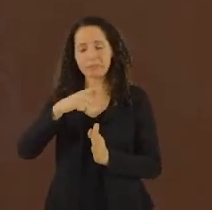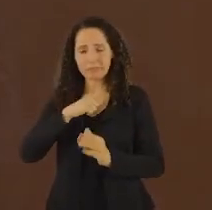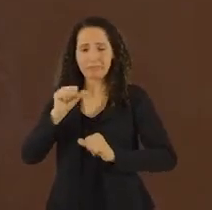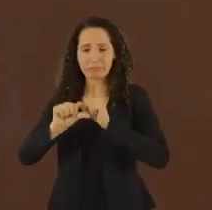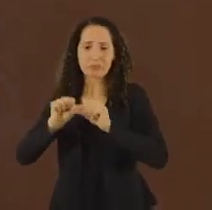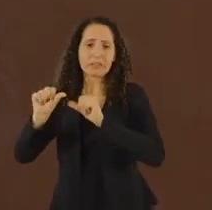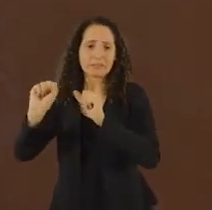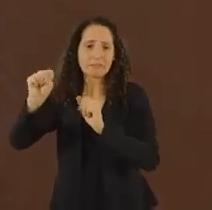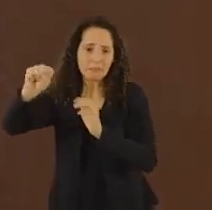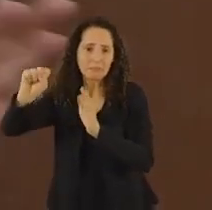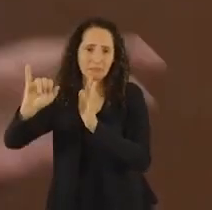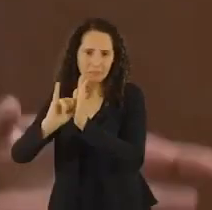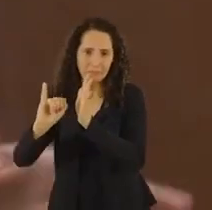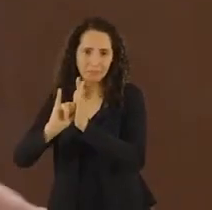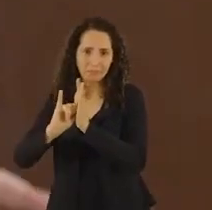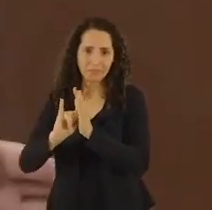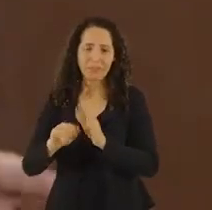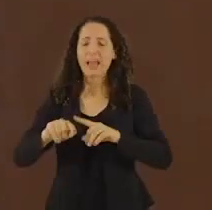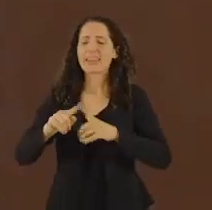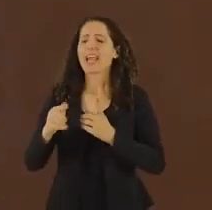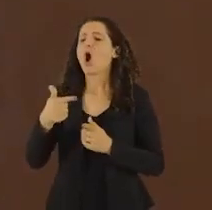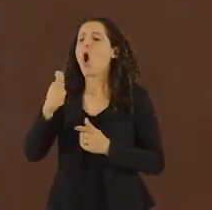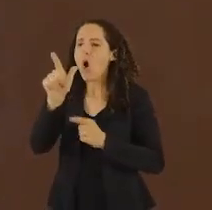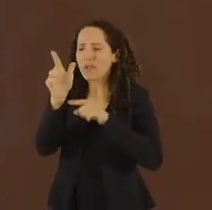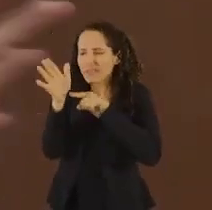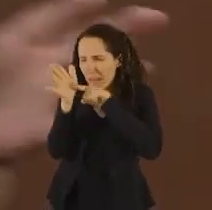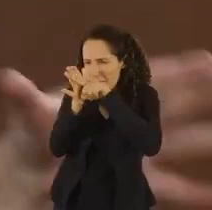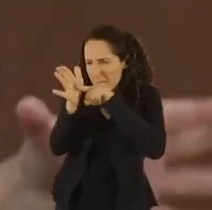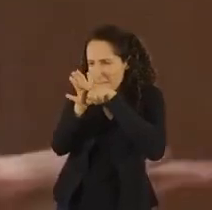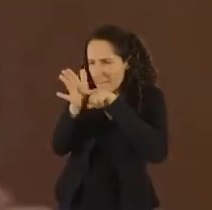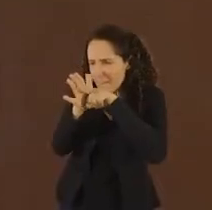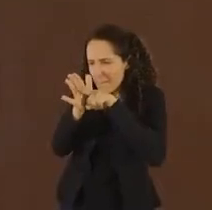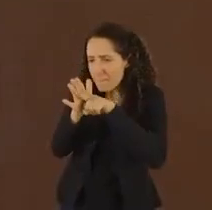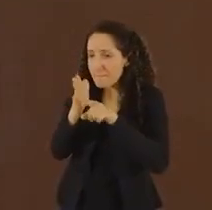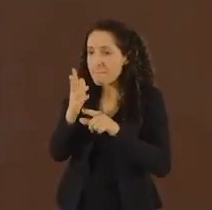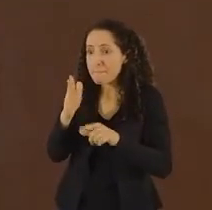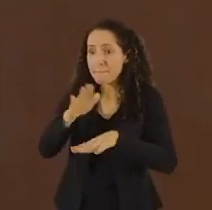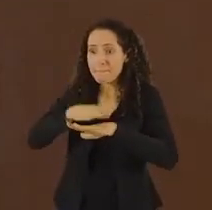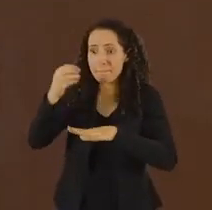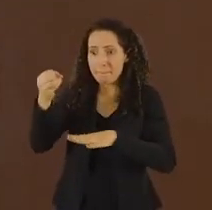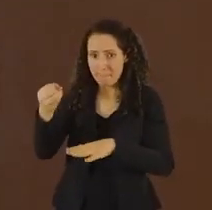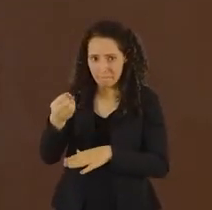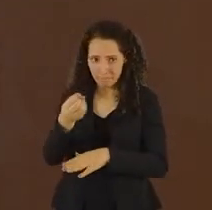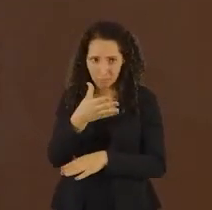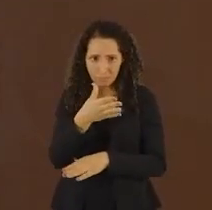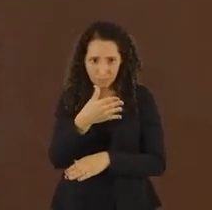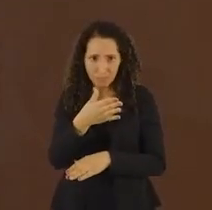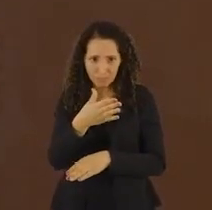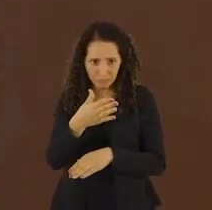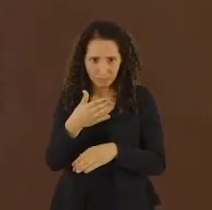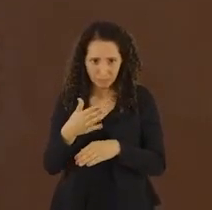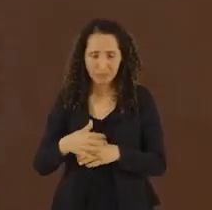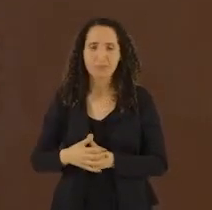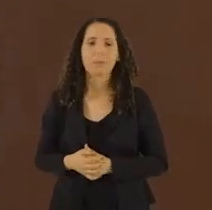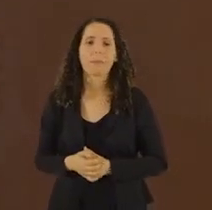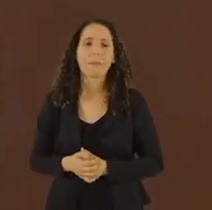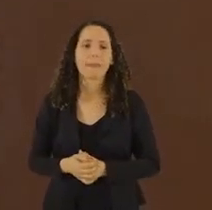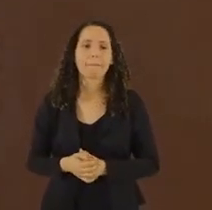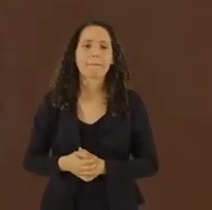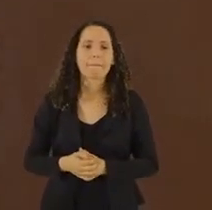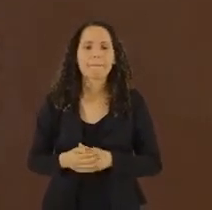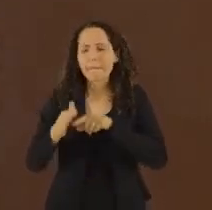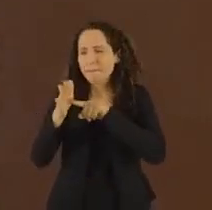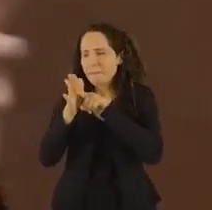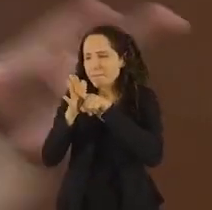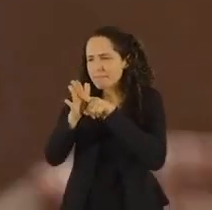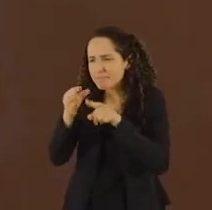agora uma outra linha que é uma linha um pouco mais moderna moderna não sinto de ser melhor ou pior mas